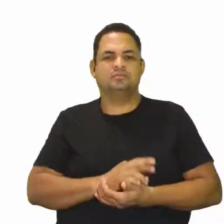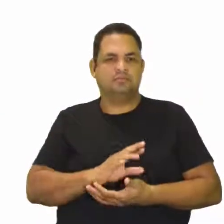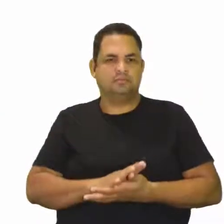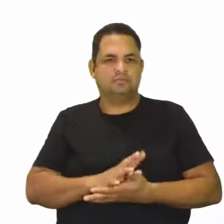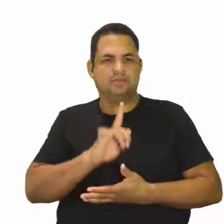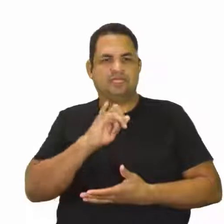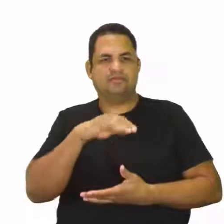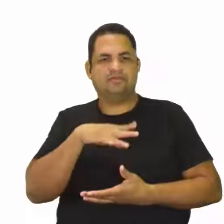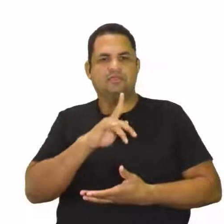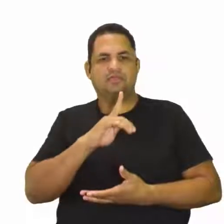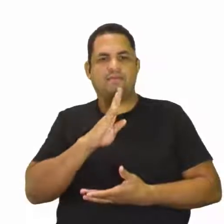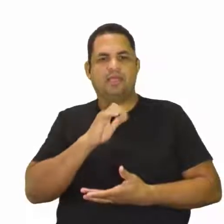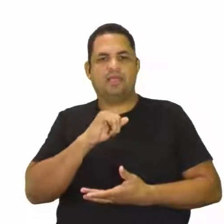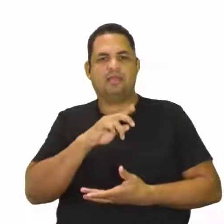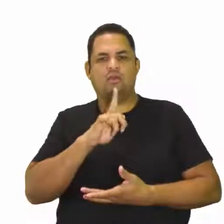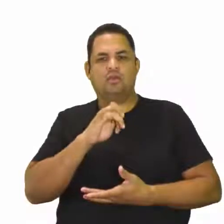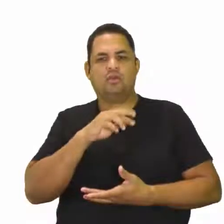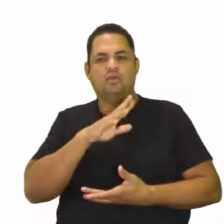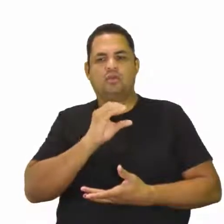David Ben Gurion.